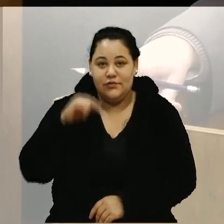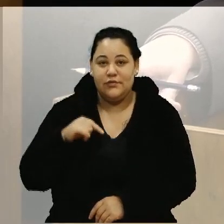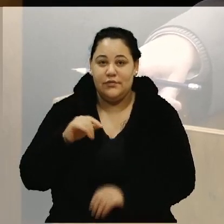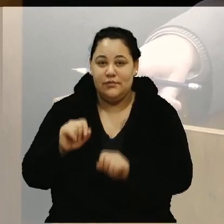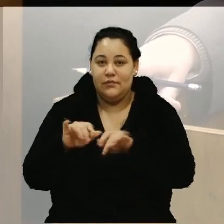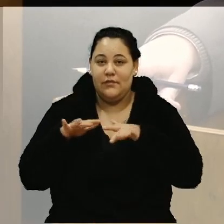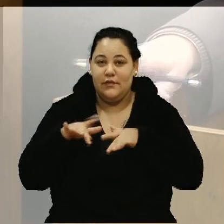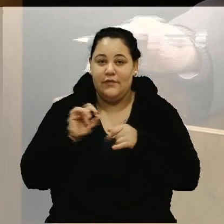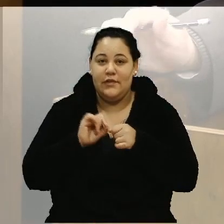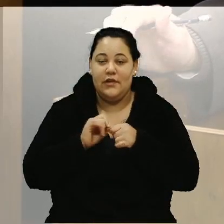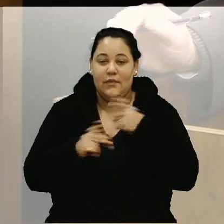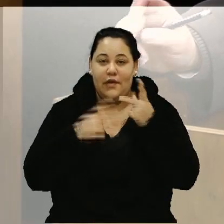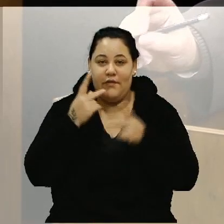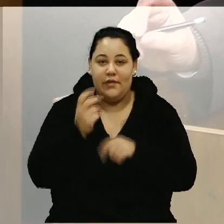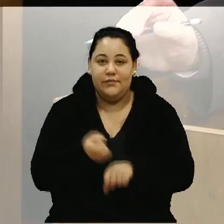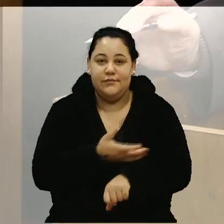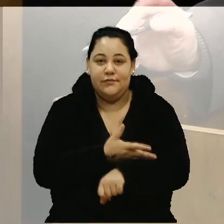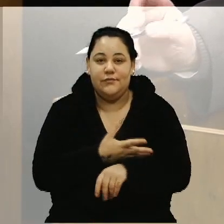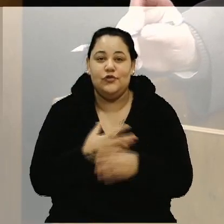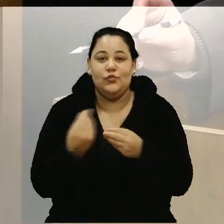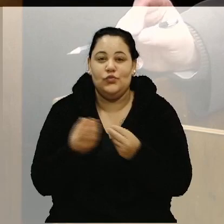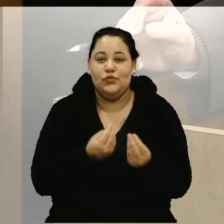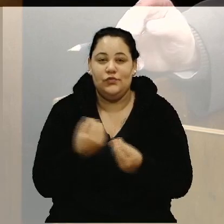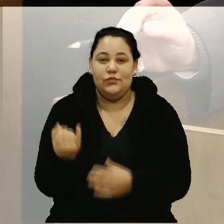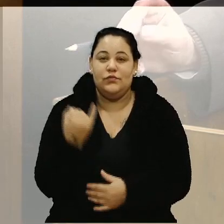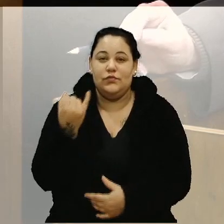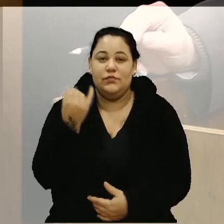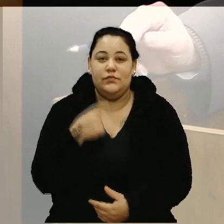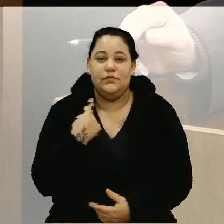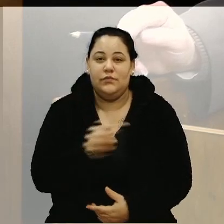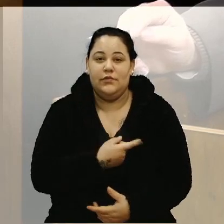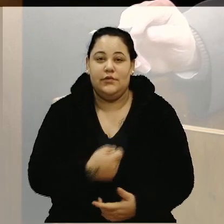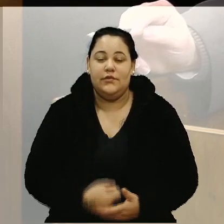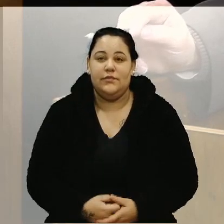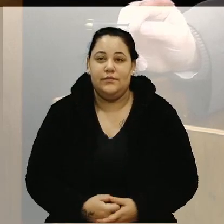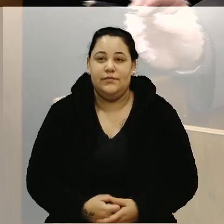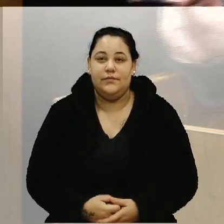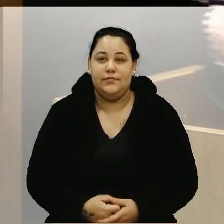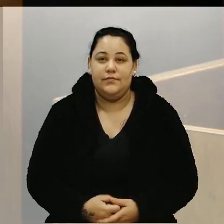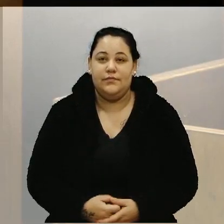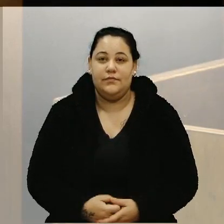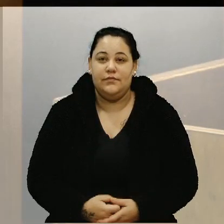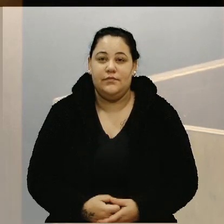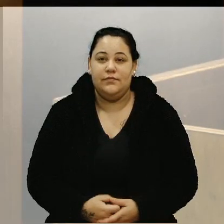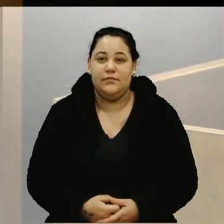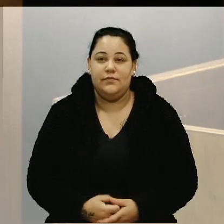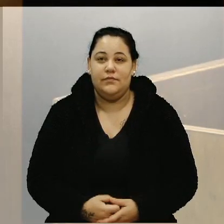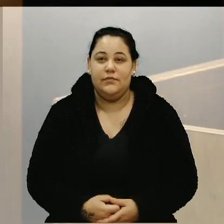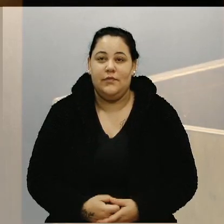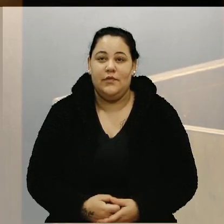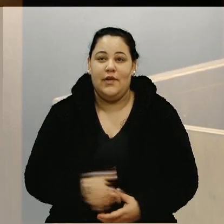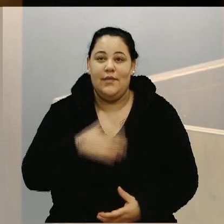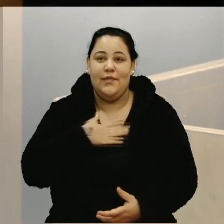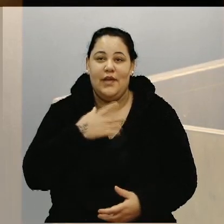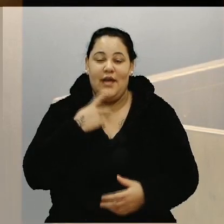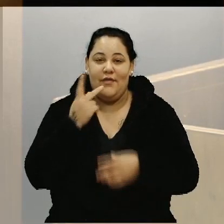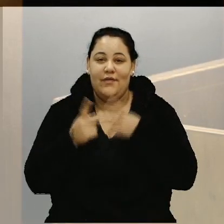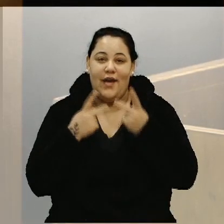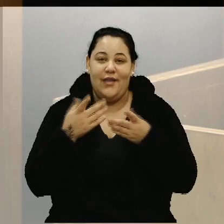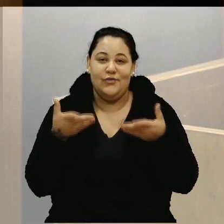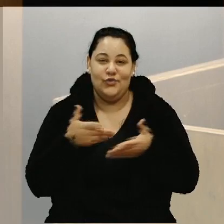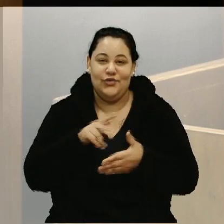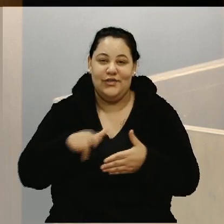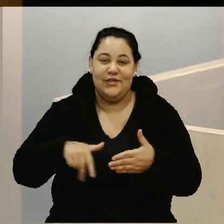muito significativa para nós. E por forças essas do destino, o meu discurso de hoje, nesse grande